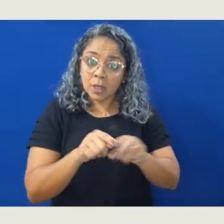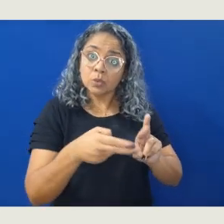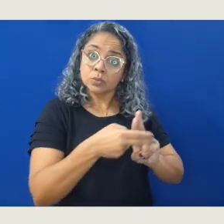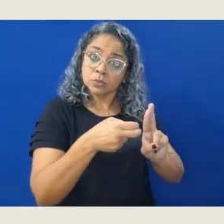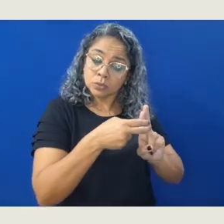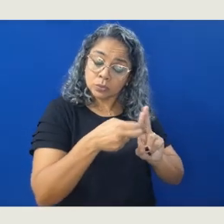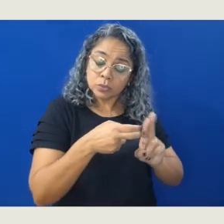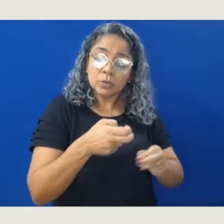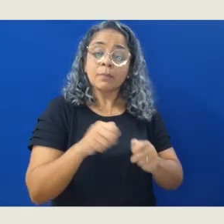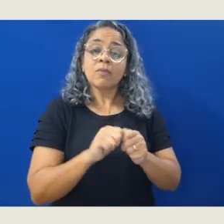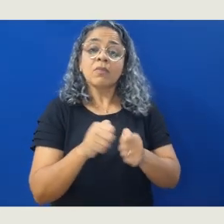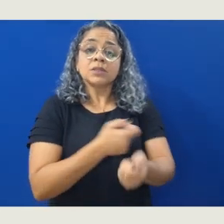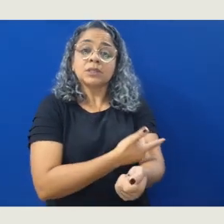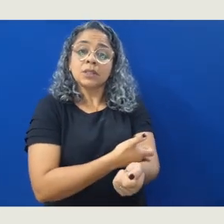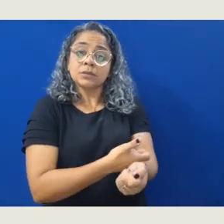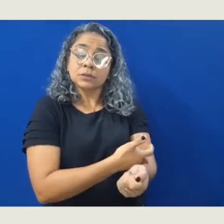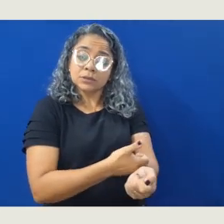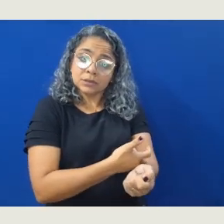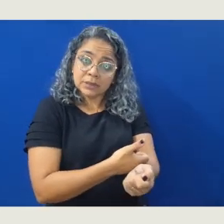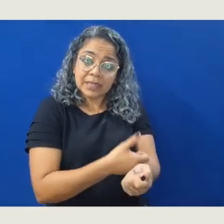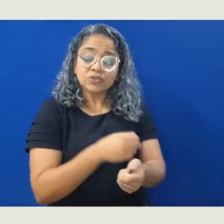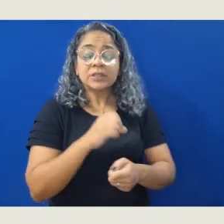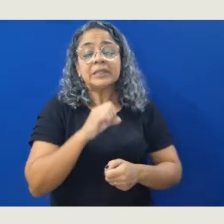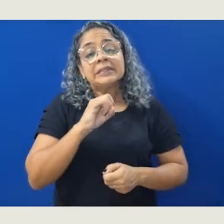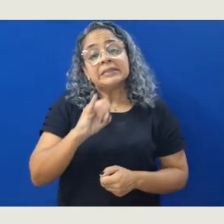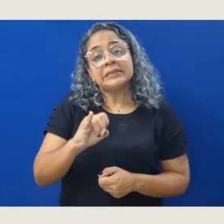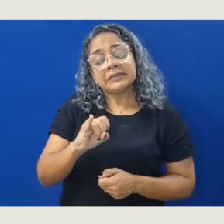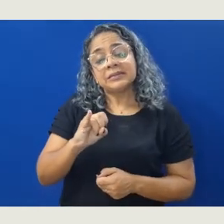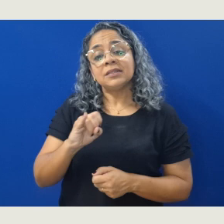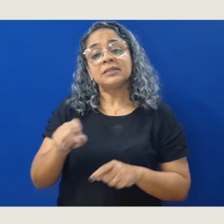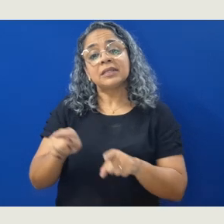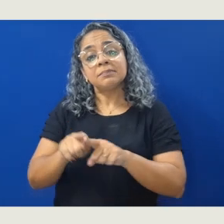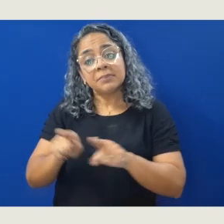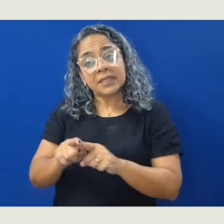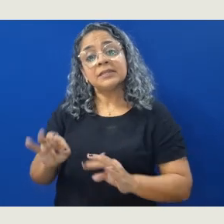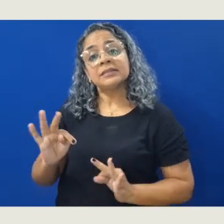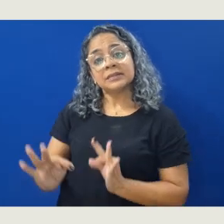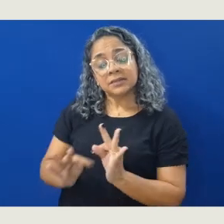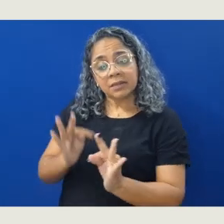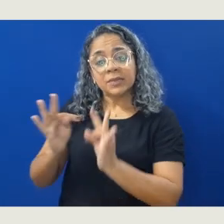se tratar e cuidar da sua saúde integral se for uma pessoa vivendo com